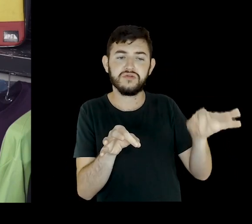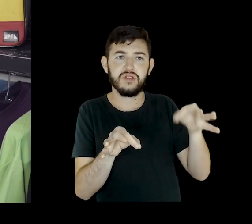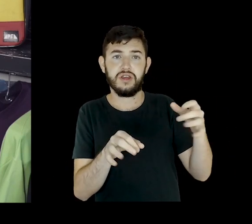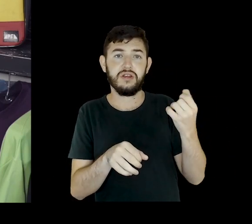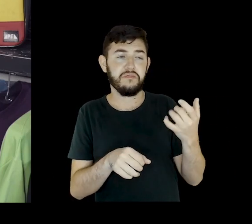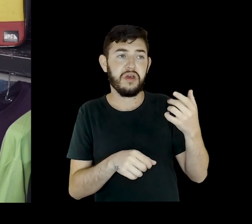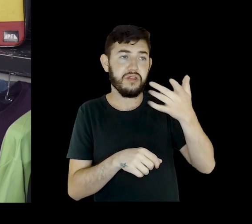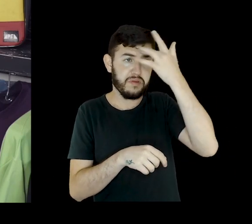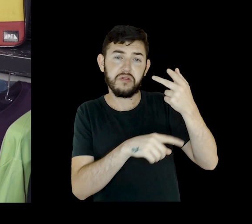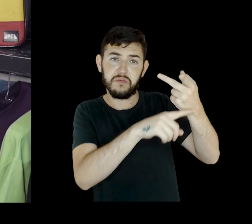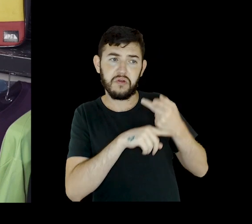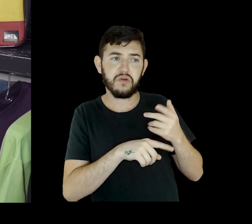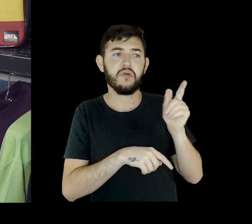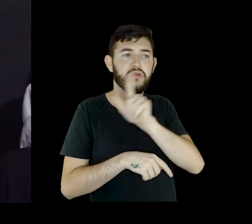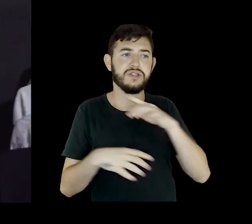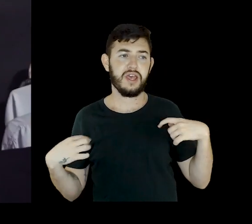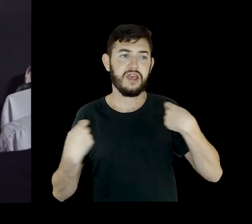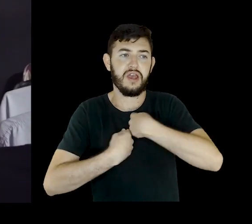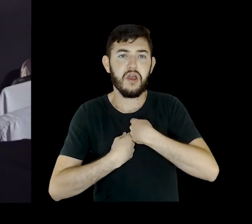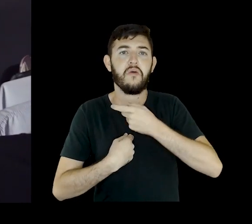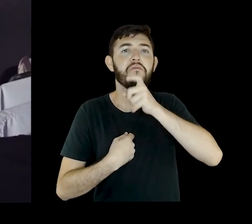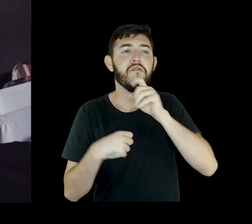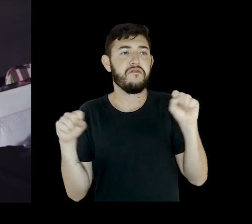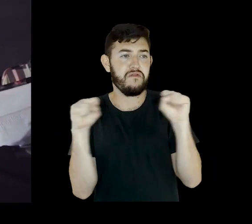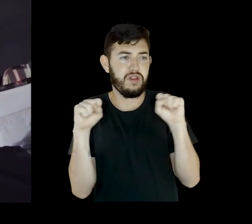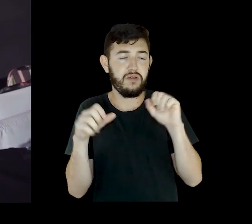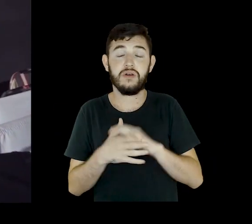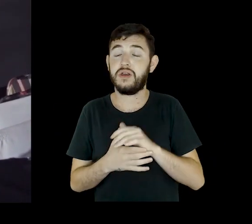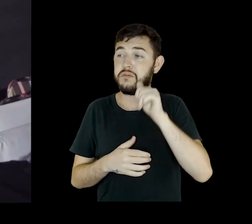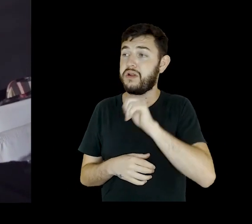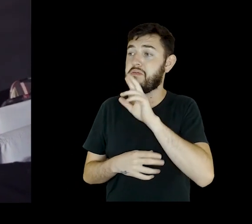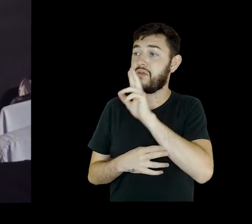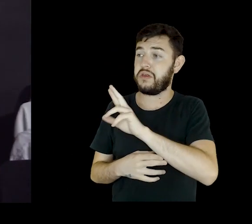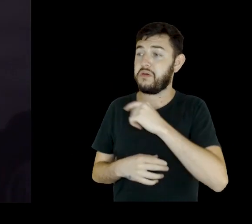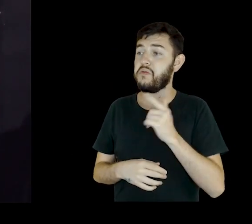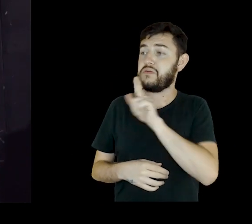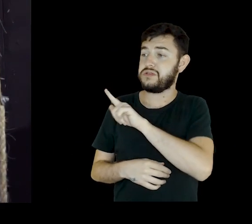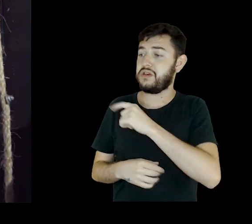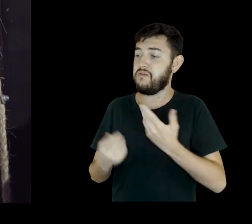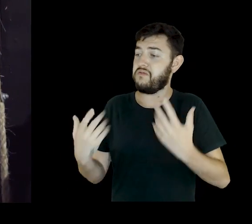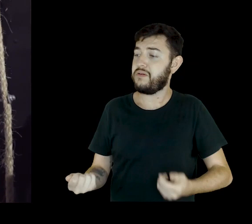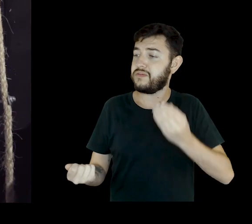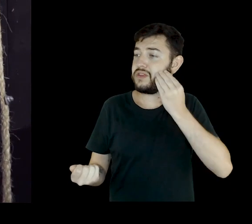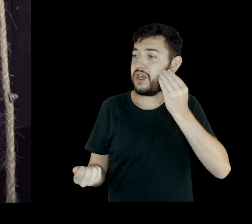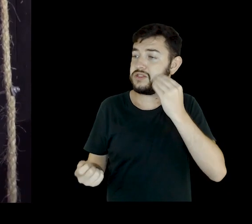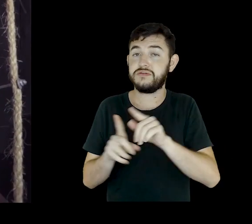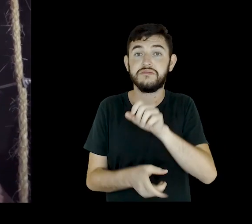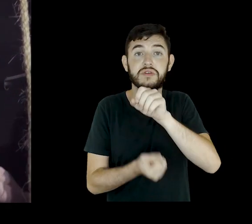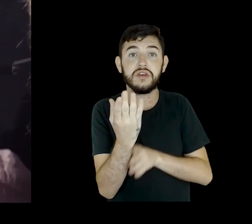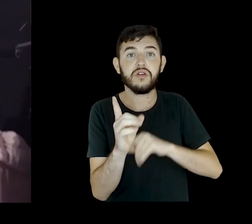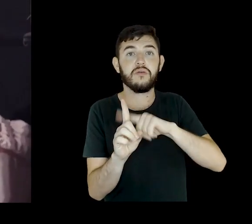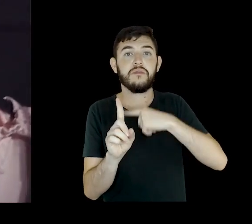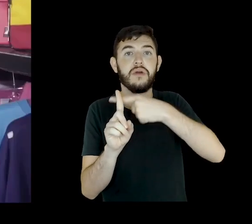procura. Você consegue fazer esses moletons? Ela falou, olha, eu consigo. Vamos fazer um teste? Vamos. E ela produziu, mais que